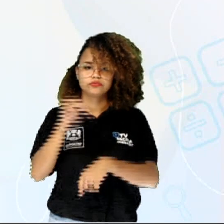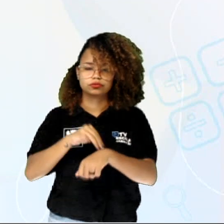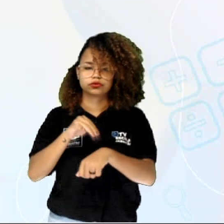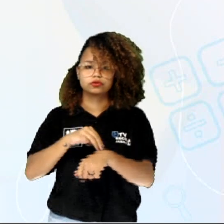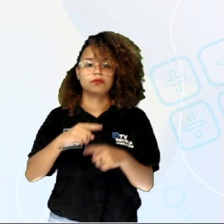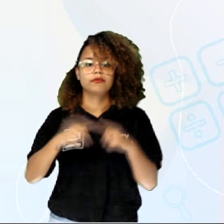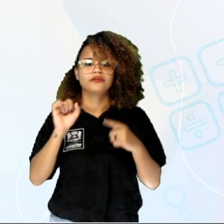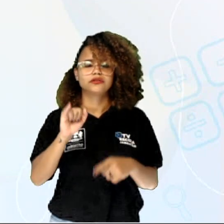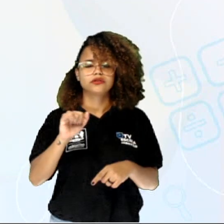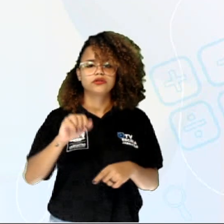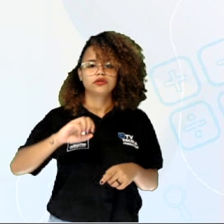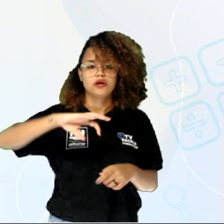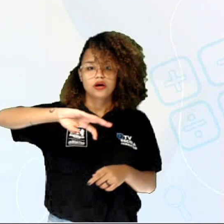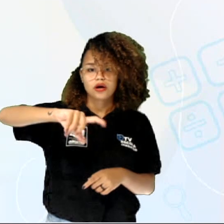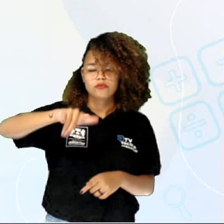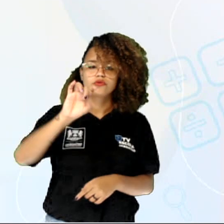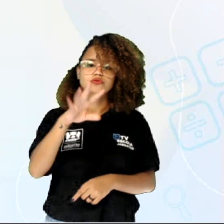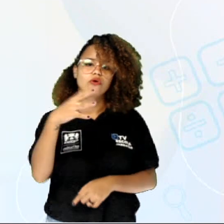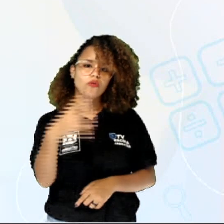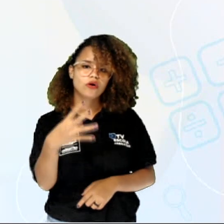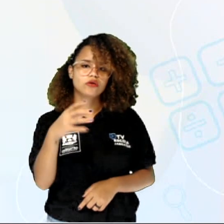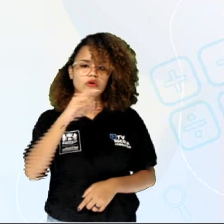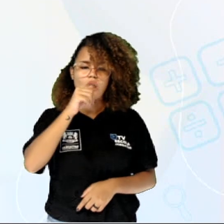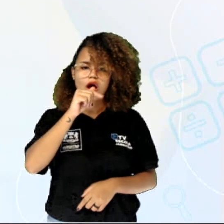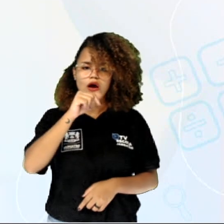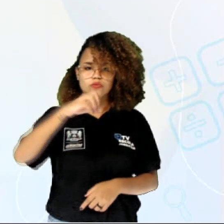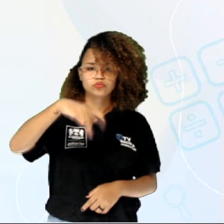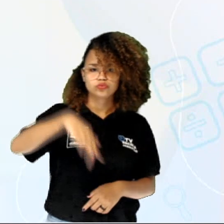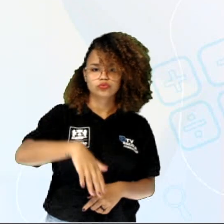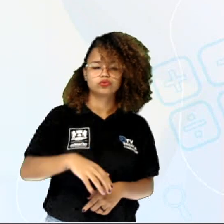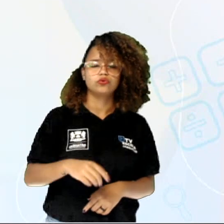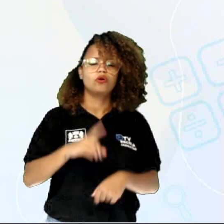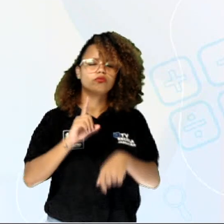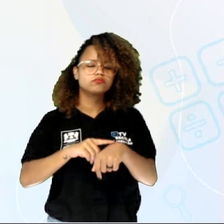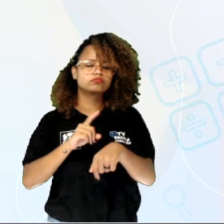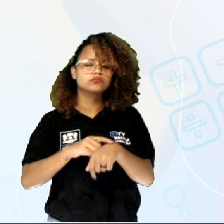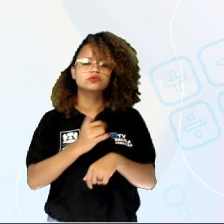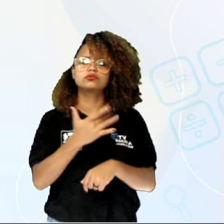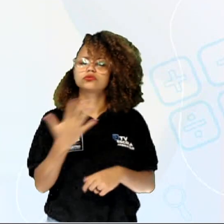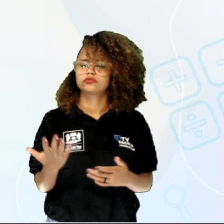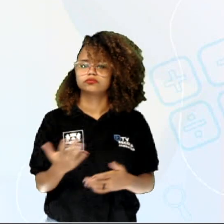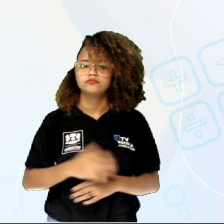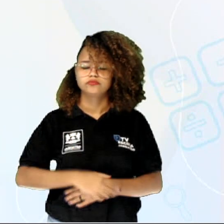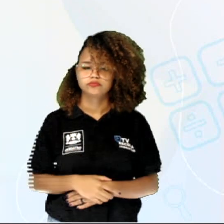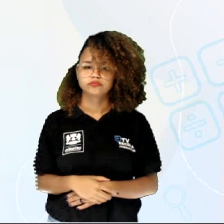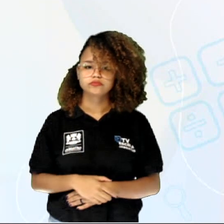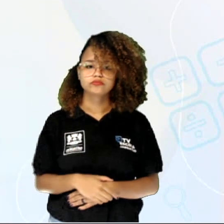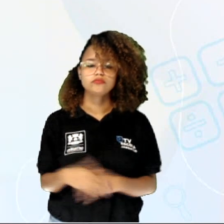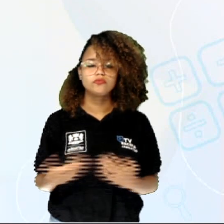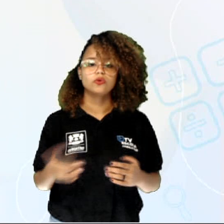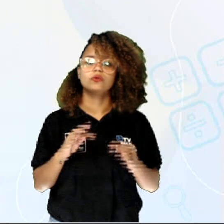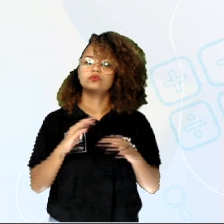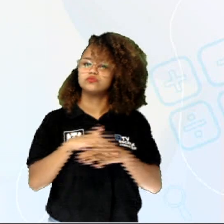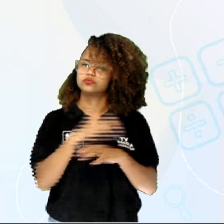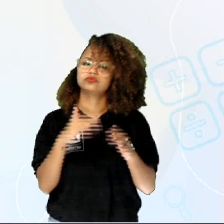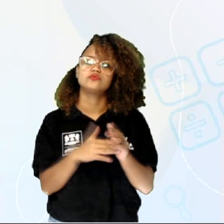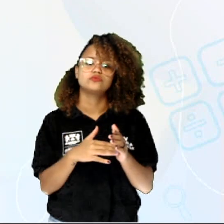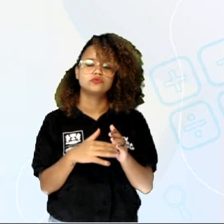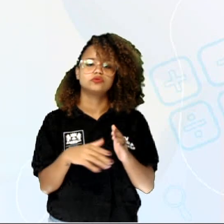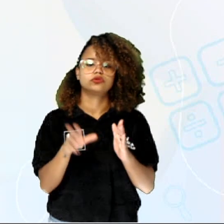2x igual a 5 vezes 800. 5 vezes 800 é 4.000, então fica 2x igual a 4.000. X vai ser